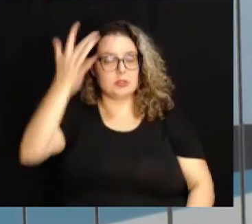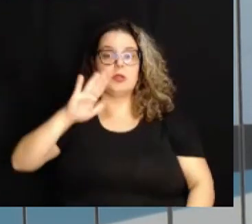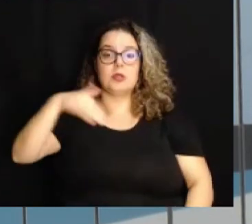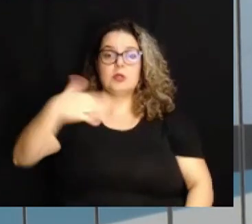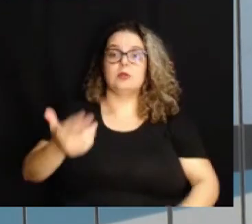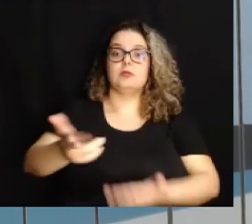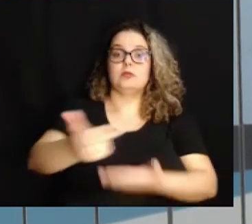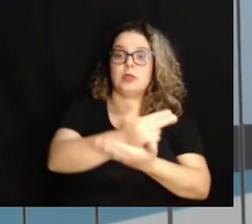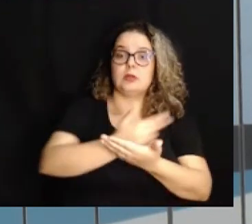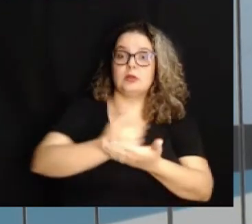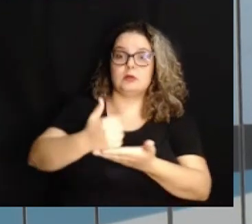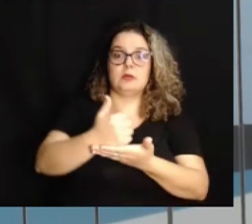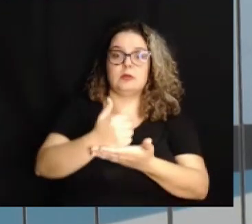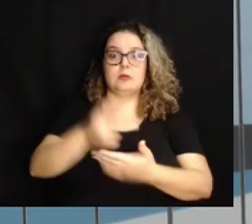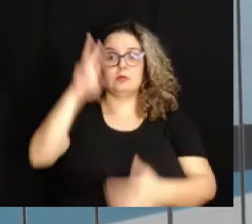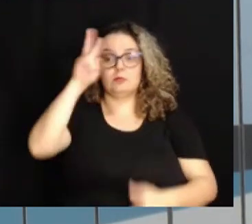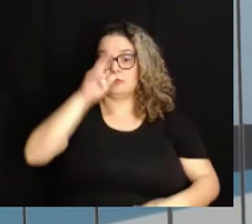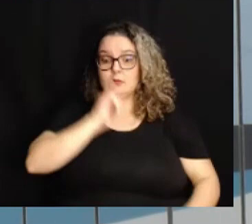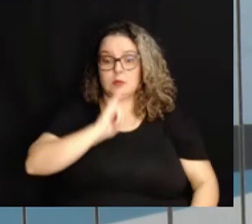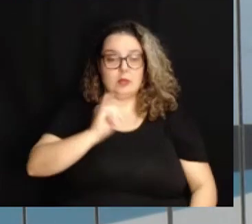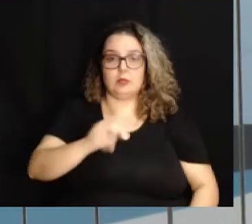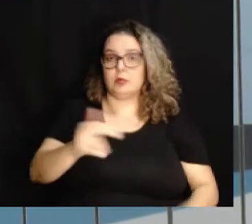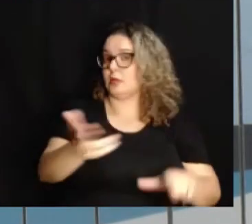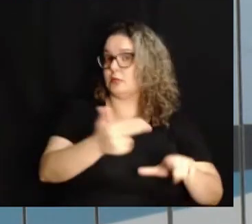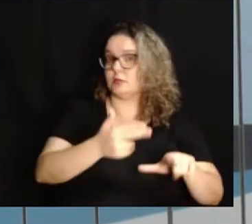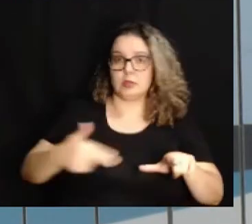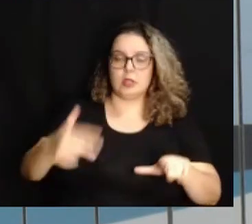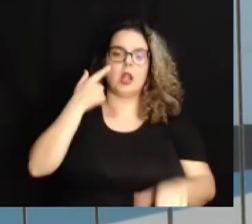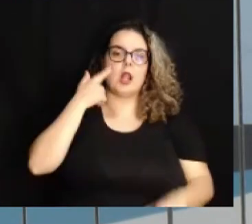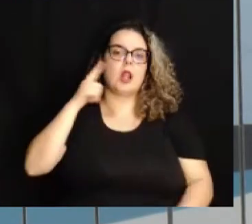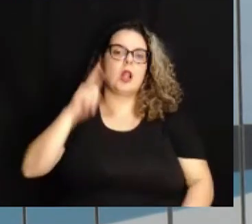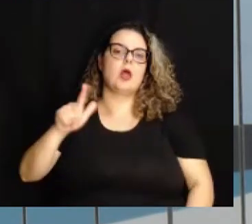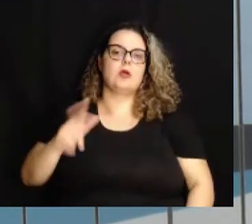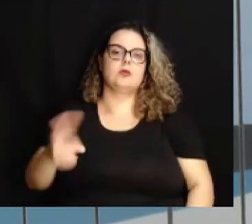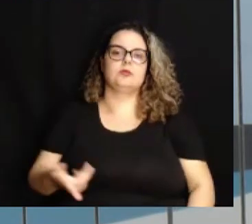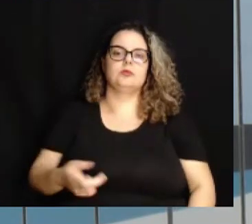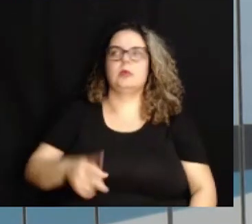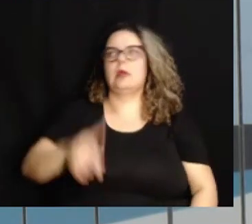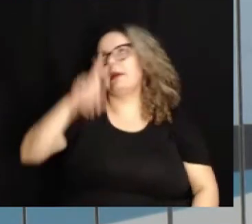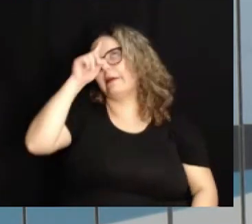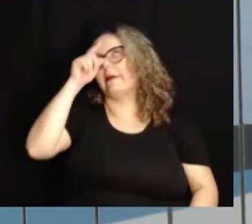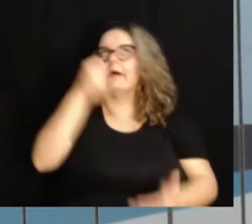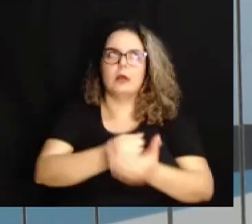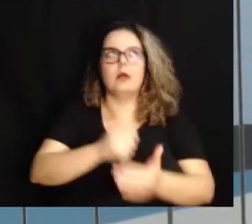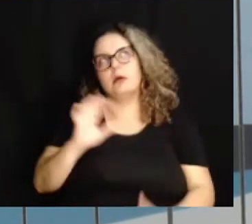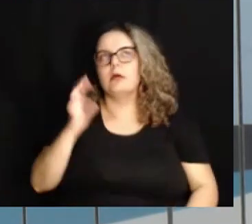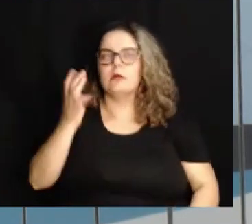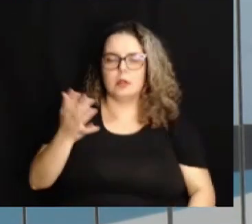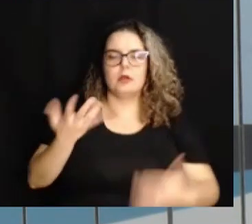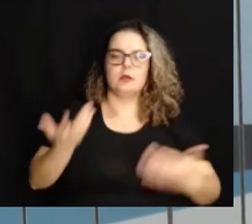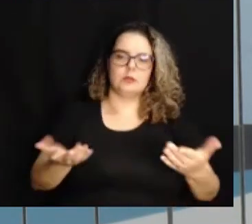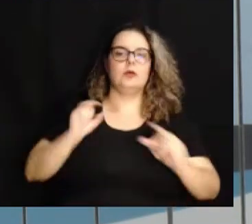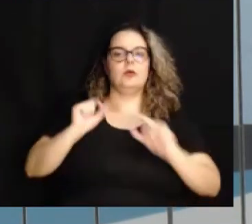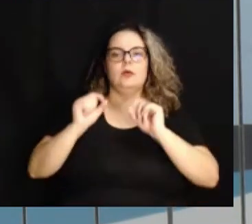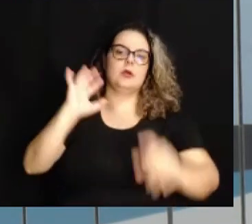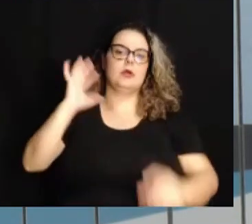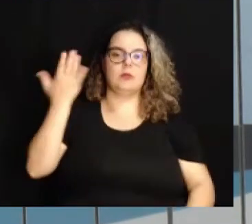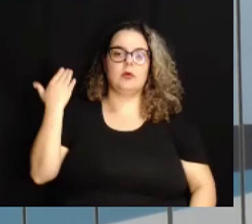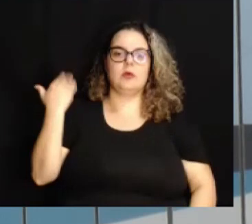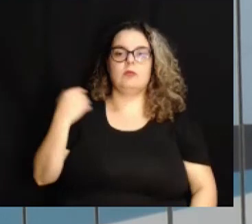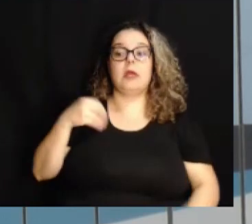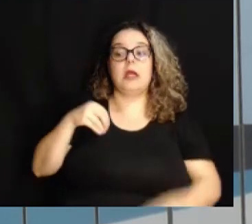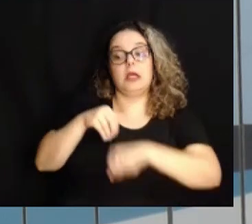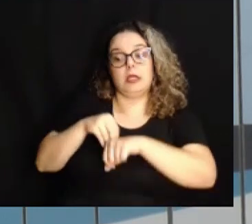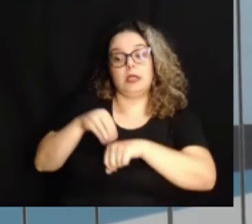uma história naquele desenho. Claro que ele não vai cravar exatamente o que vai acontecer ou o que aconteceu, mas são indícios ali, né? E uma